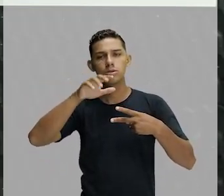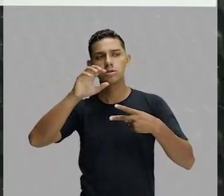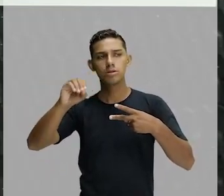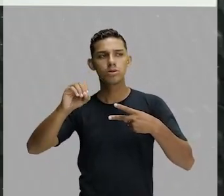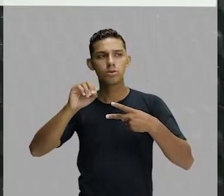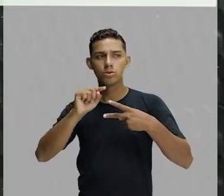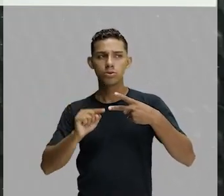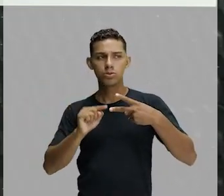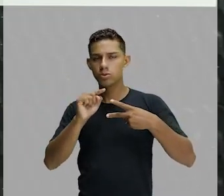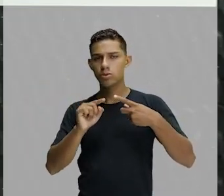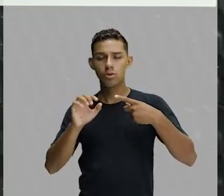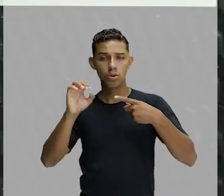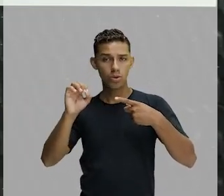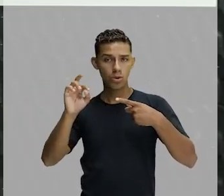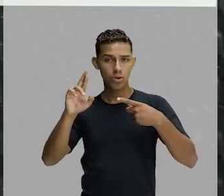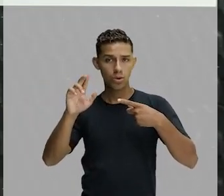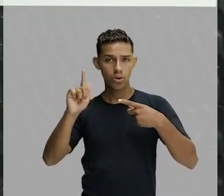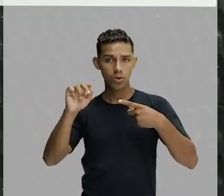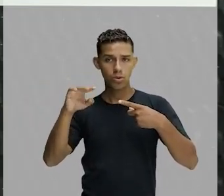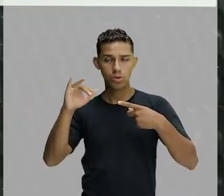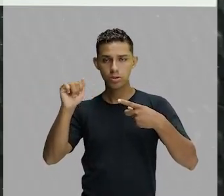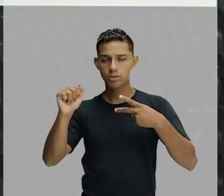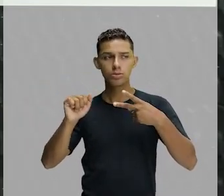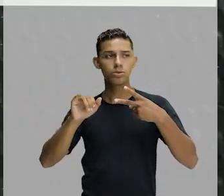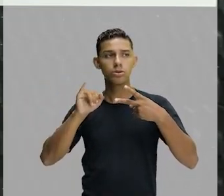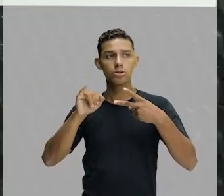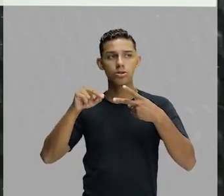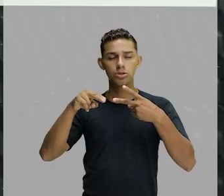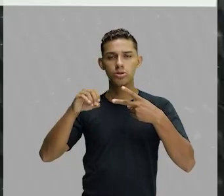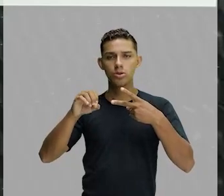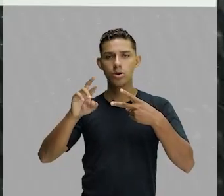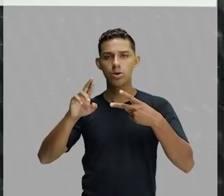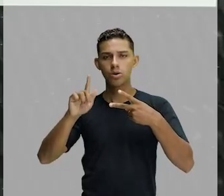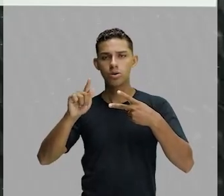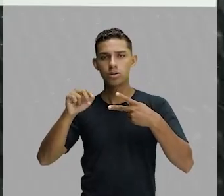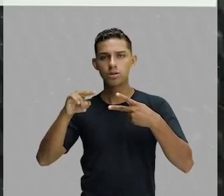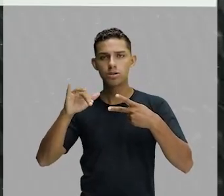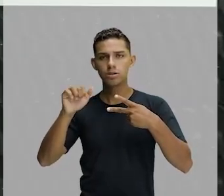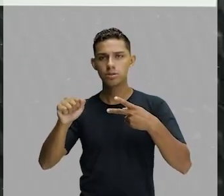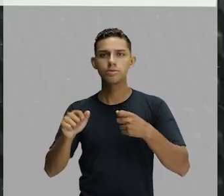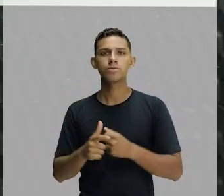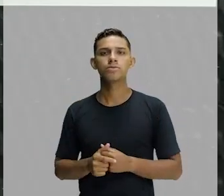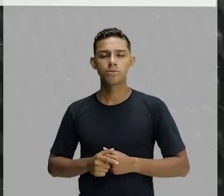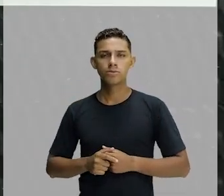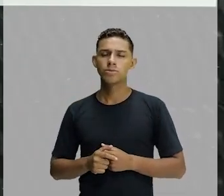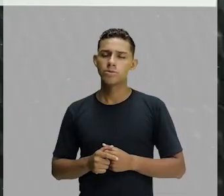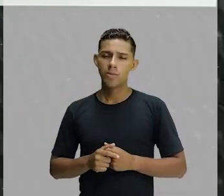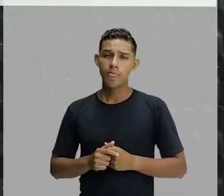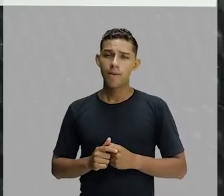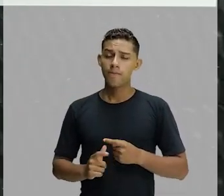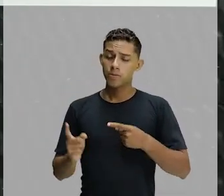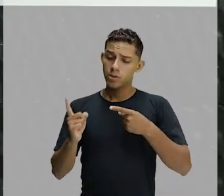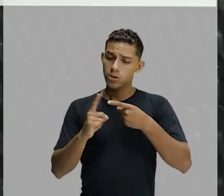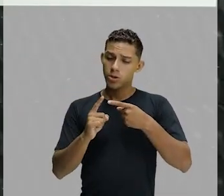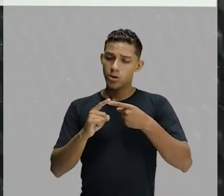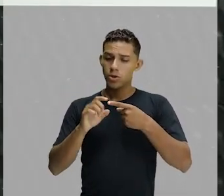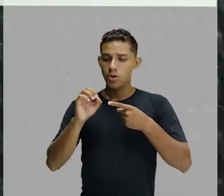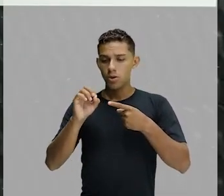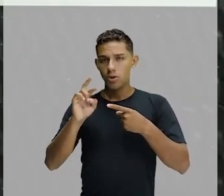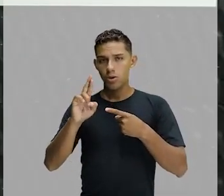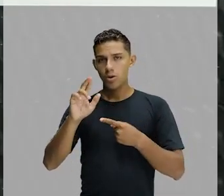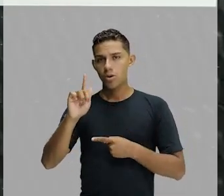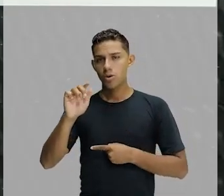tem dois tipos, né? Tem a nutrição orgânica e a nutrição inorgânica. Bem, o que seria a nutrição orgânica?